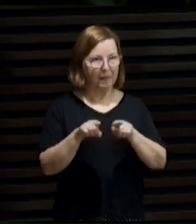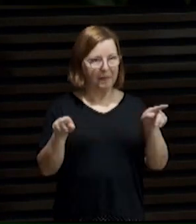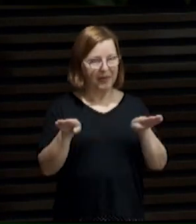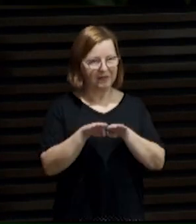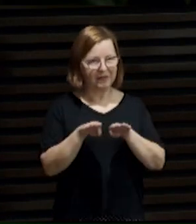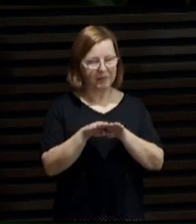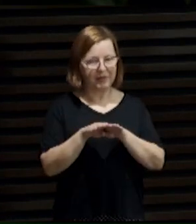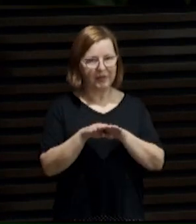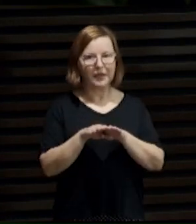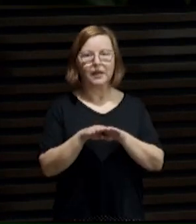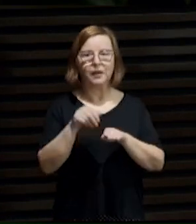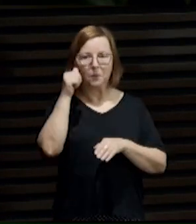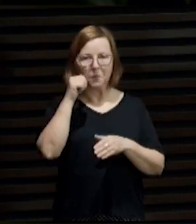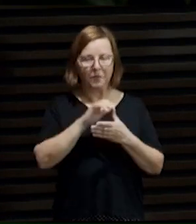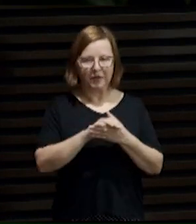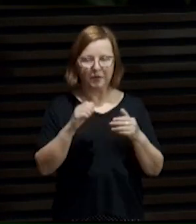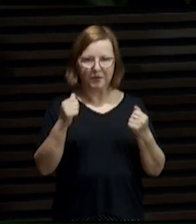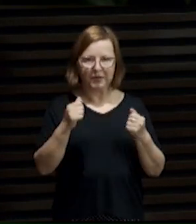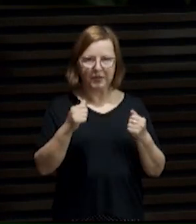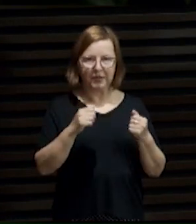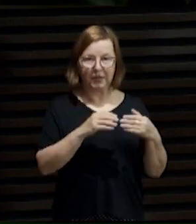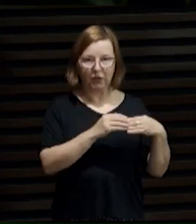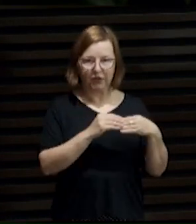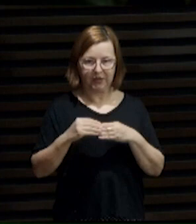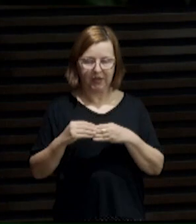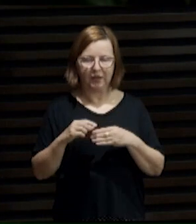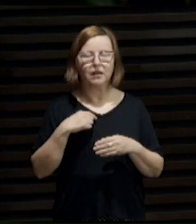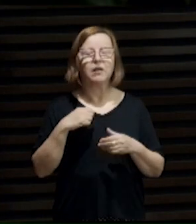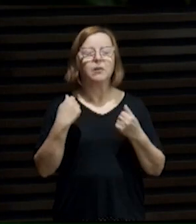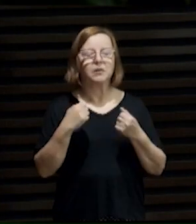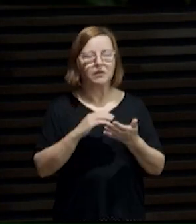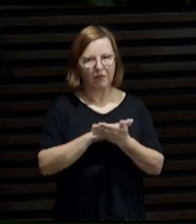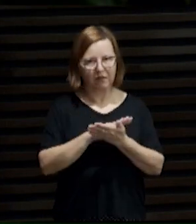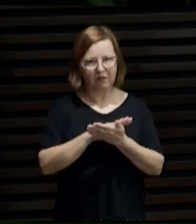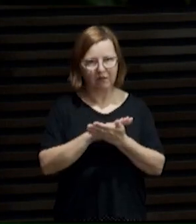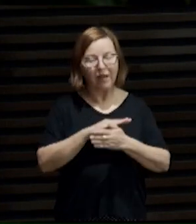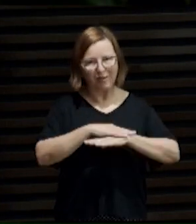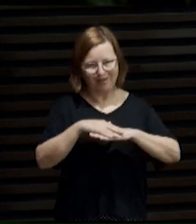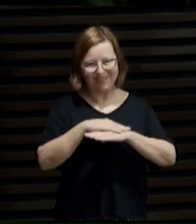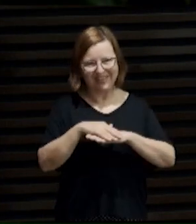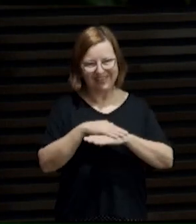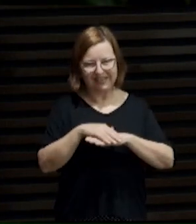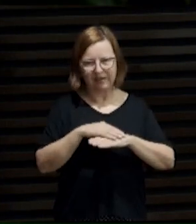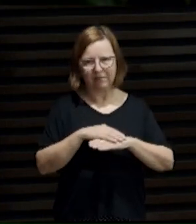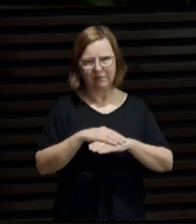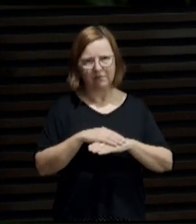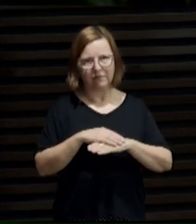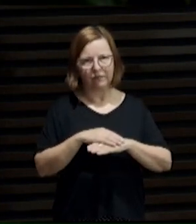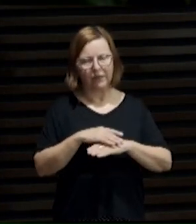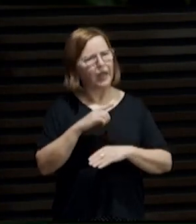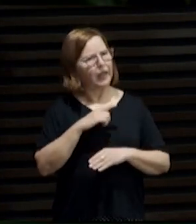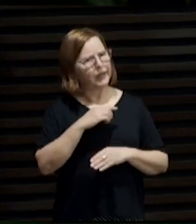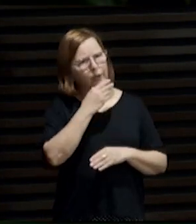ser orientada. Então eu preciso conversar com ela. Homens que chegam em casa e não conversam com suas